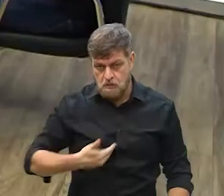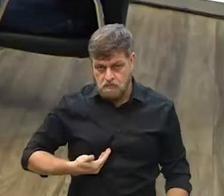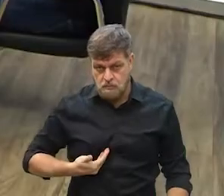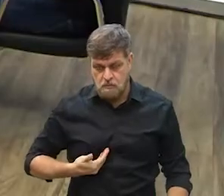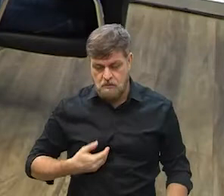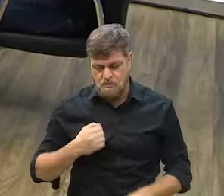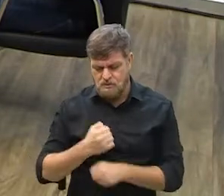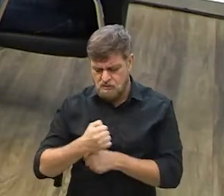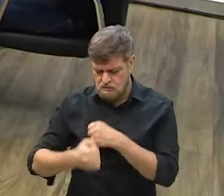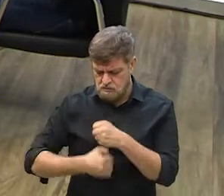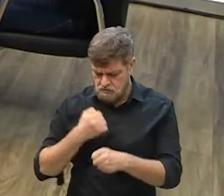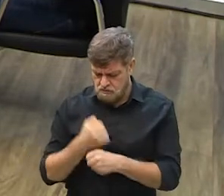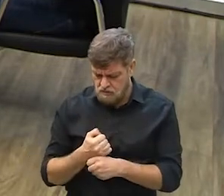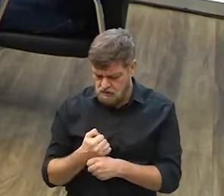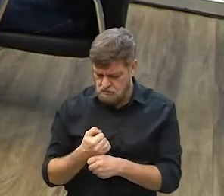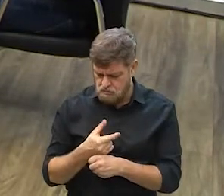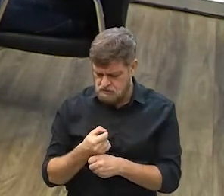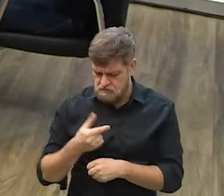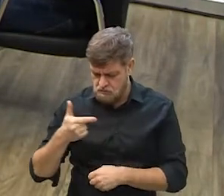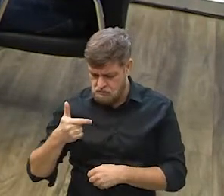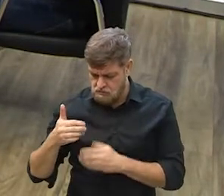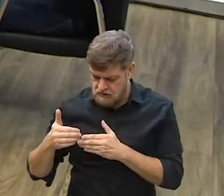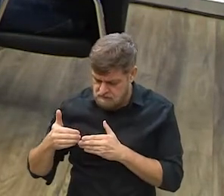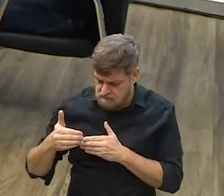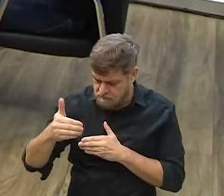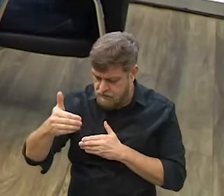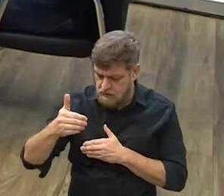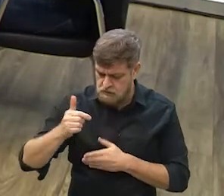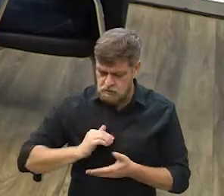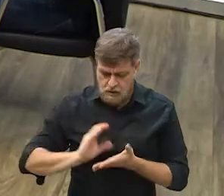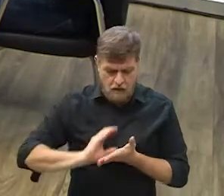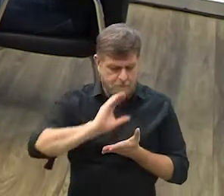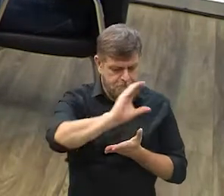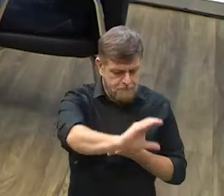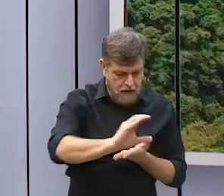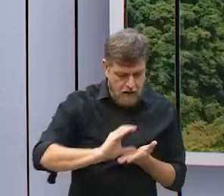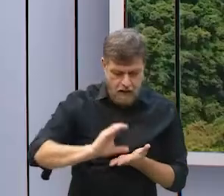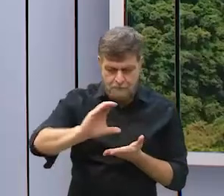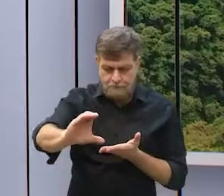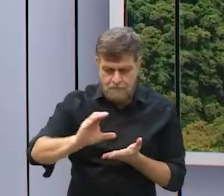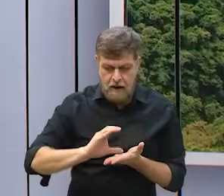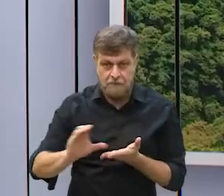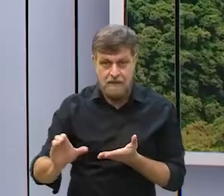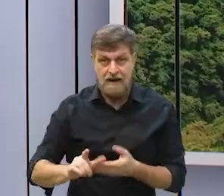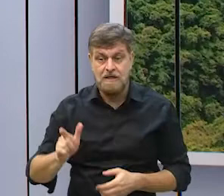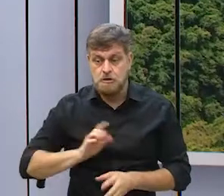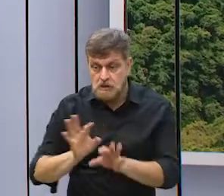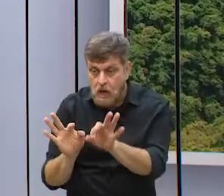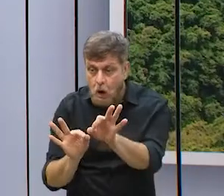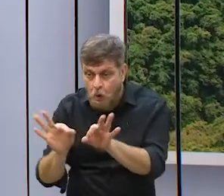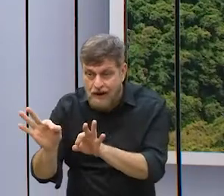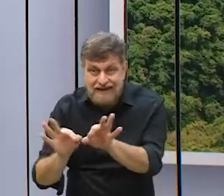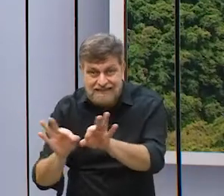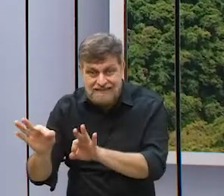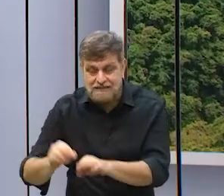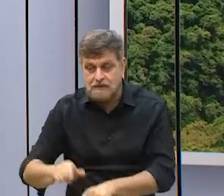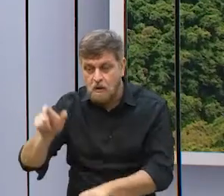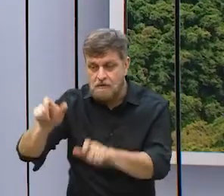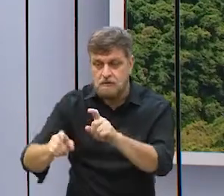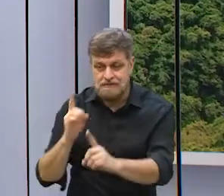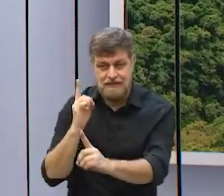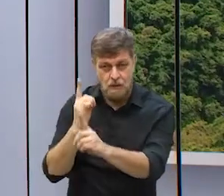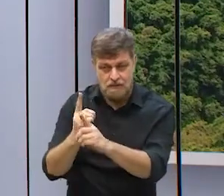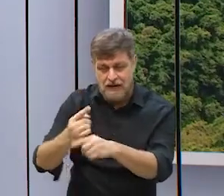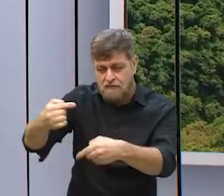em 2002 em diante, havia esta organização, entende? As pessoas se